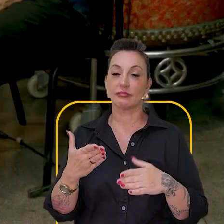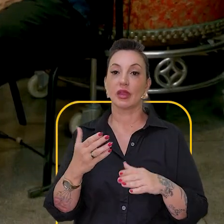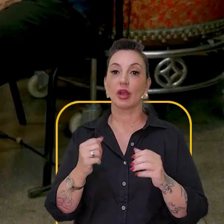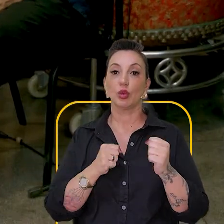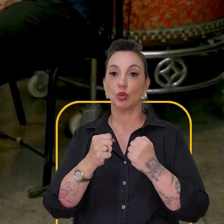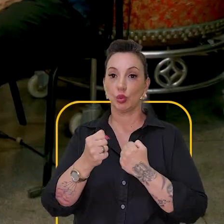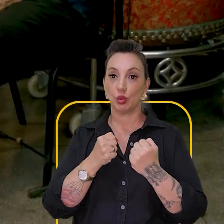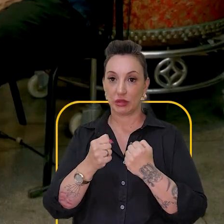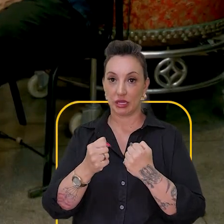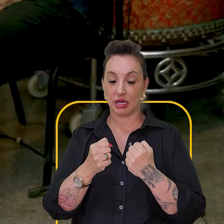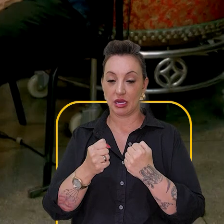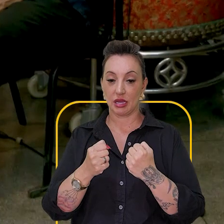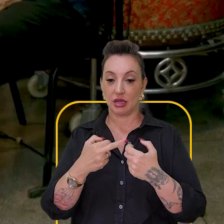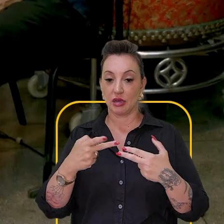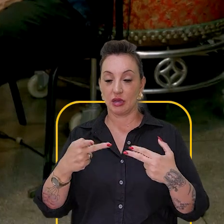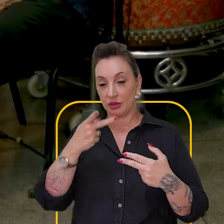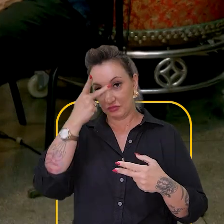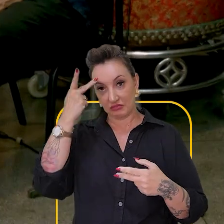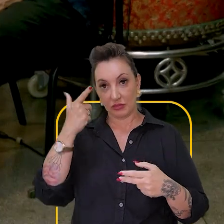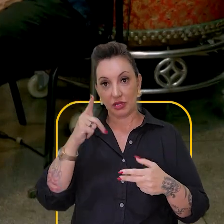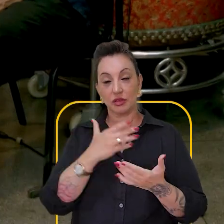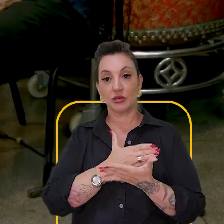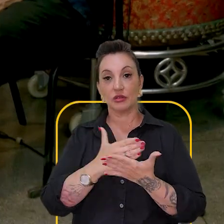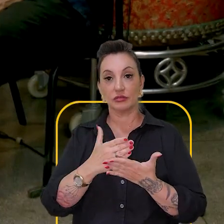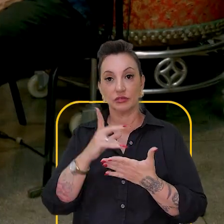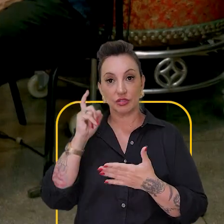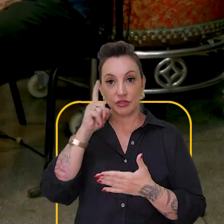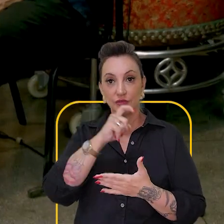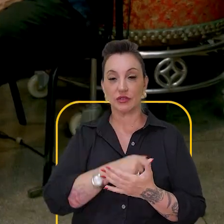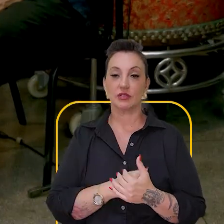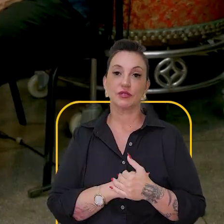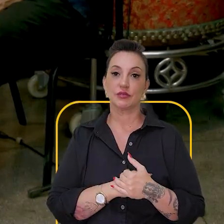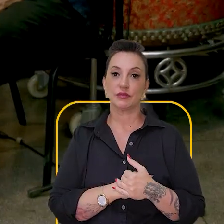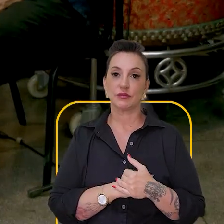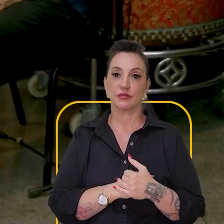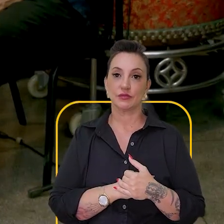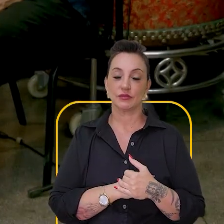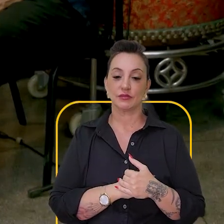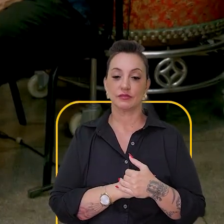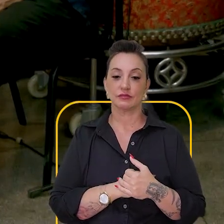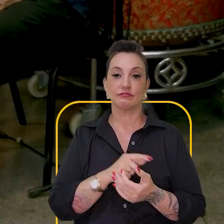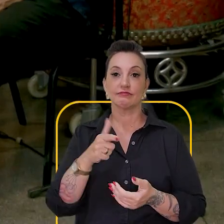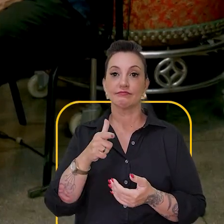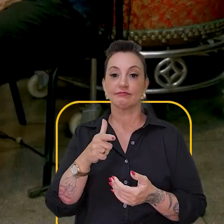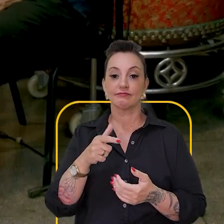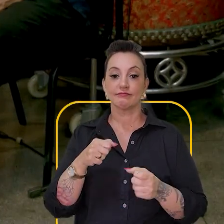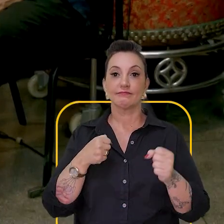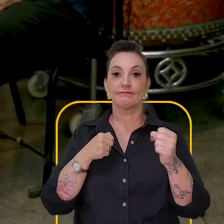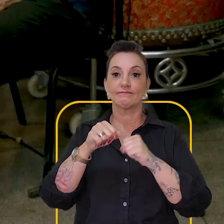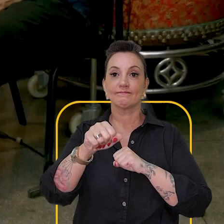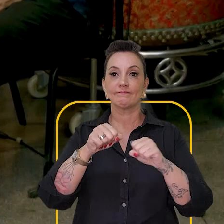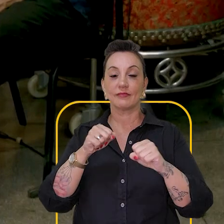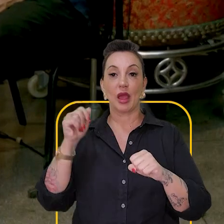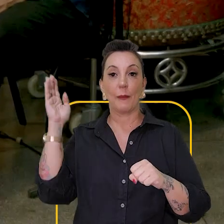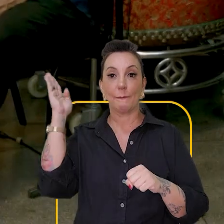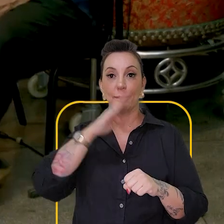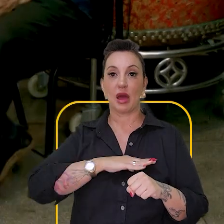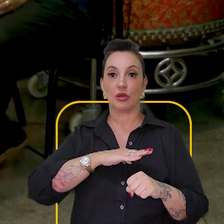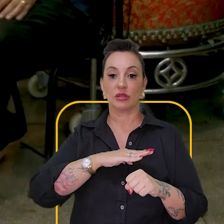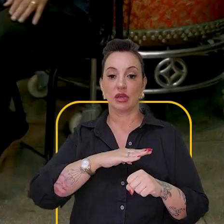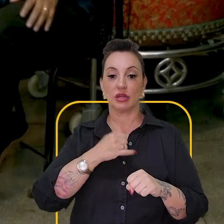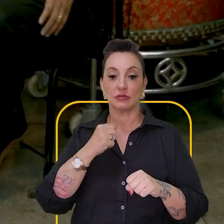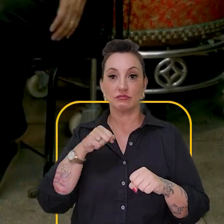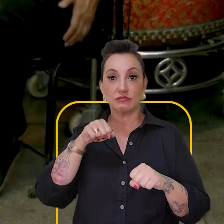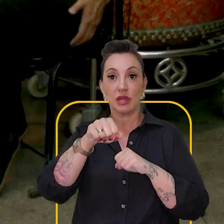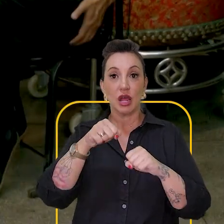de luta é uma coisa que para muita gente no começo é difícil né eh você não tá batendo por maldade